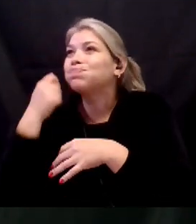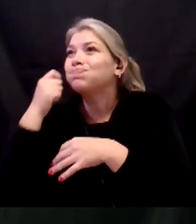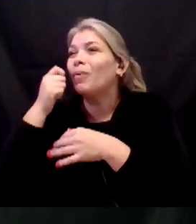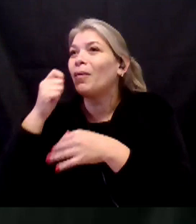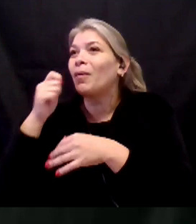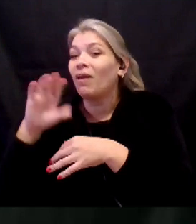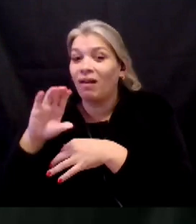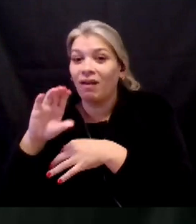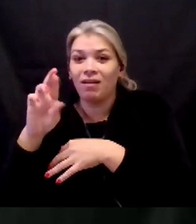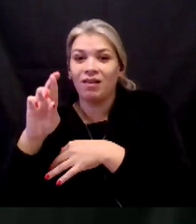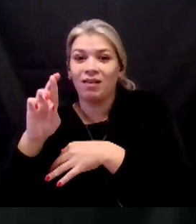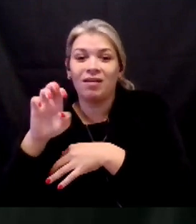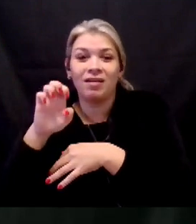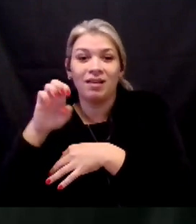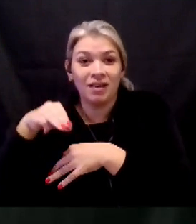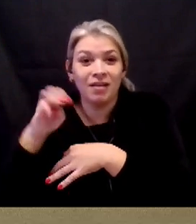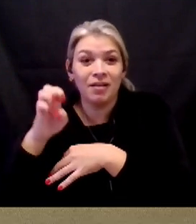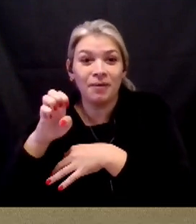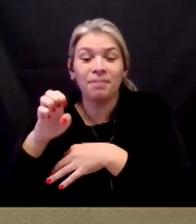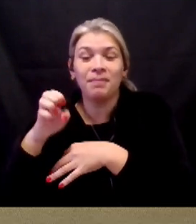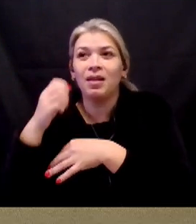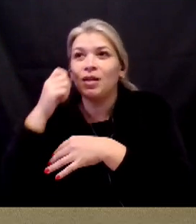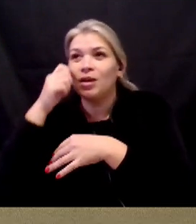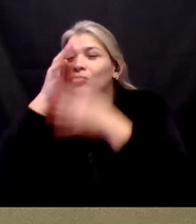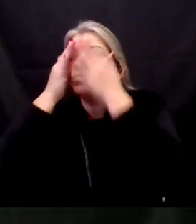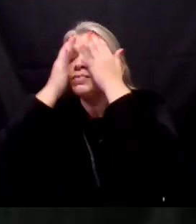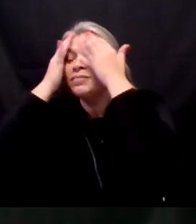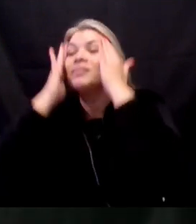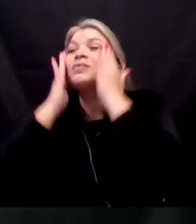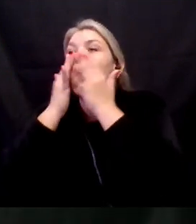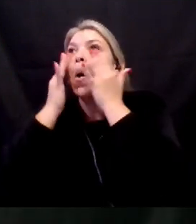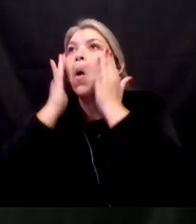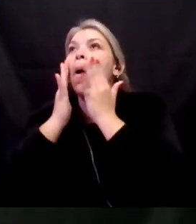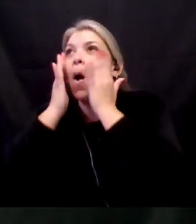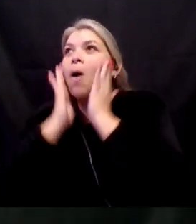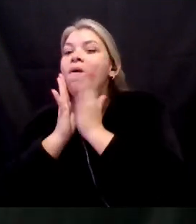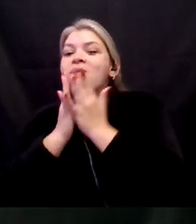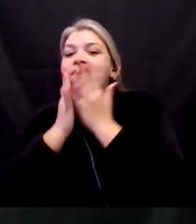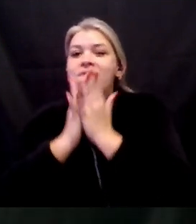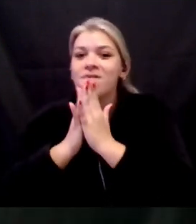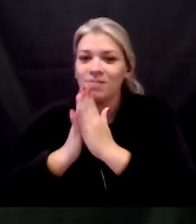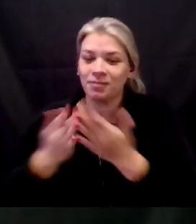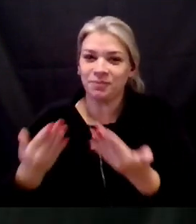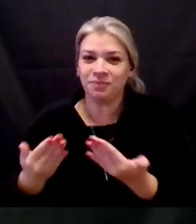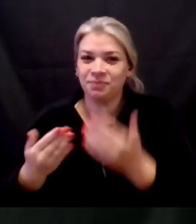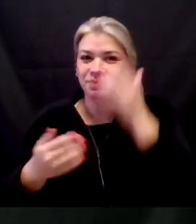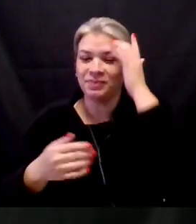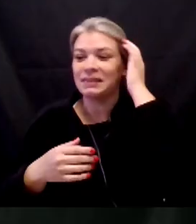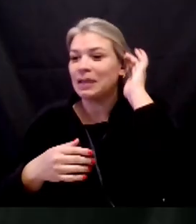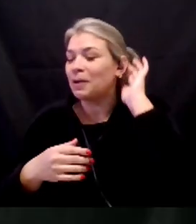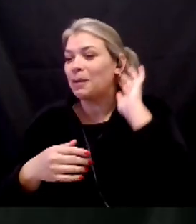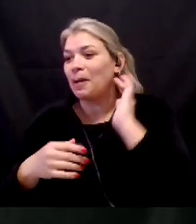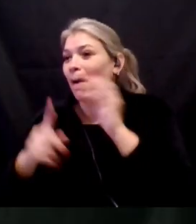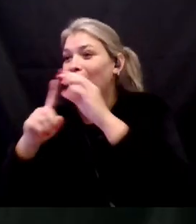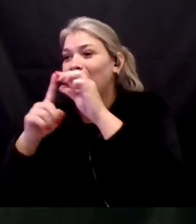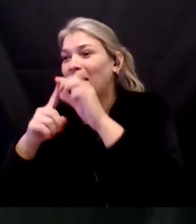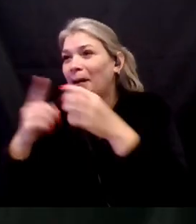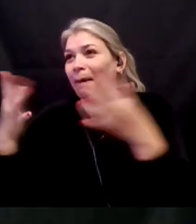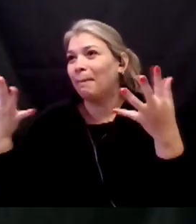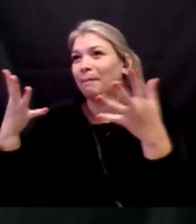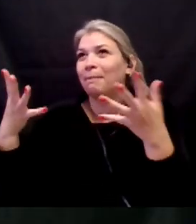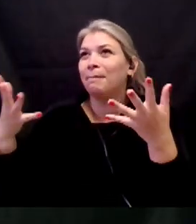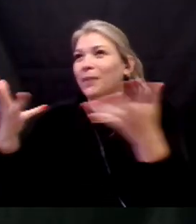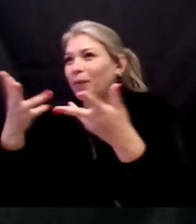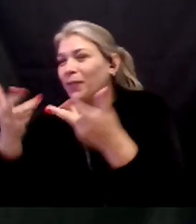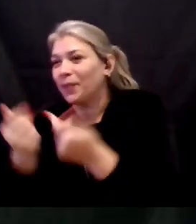skincare, doutora? Na verdade, todo mundo fala, né? Palavra bonita, chique, tá viralizado, vou fazer o skincare. Daí você vai lá,